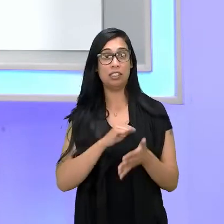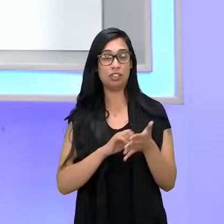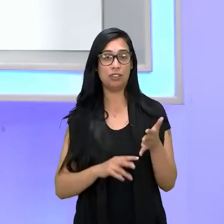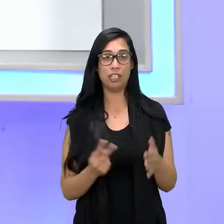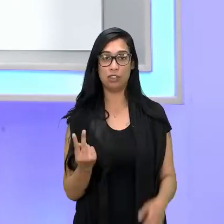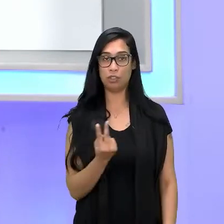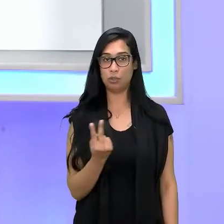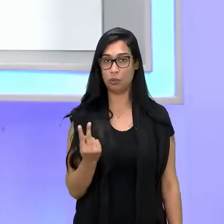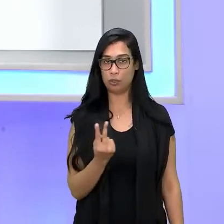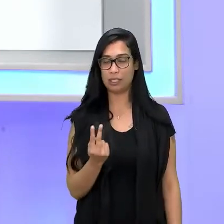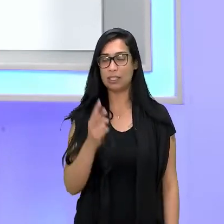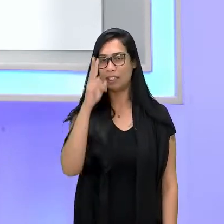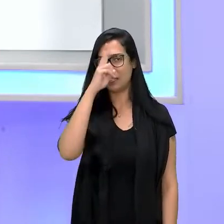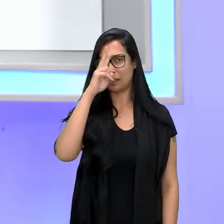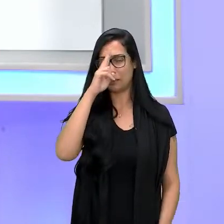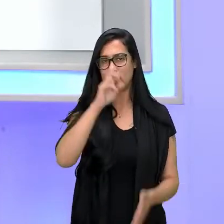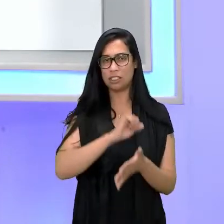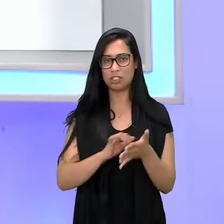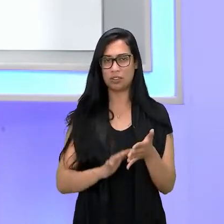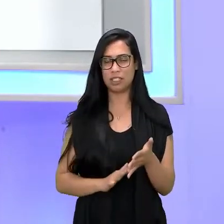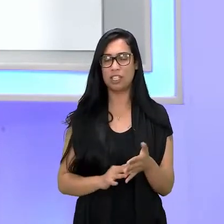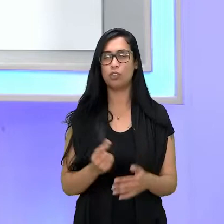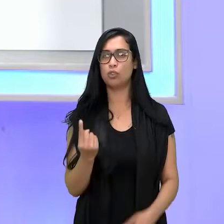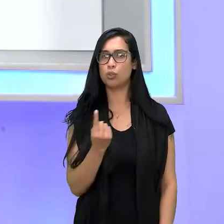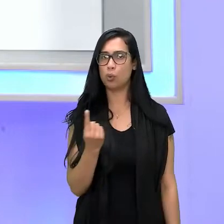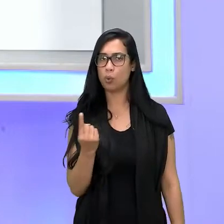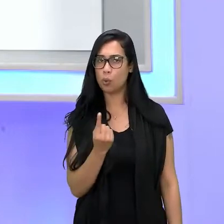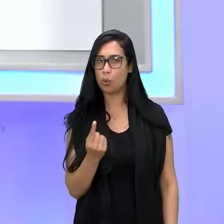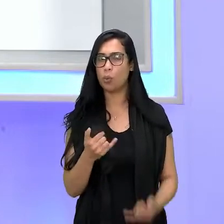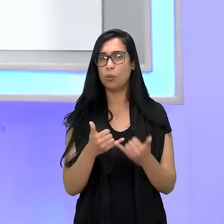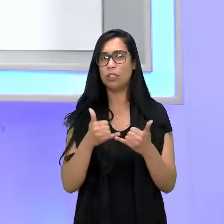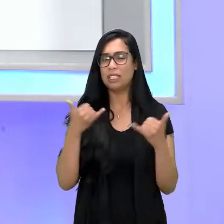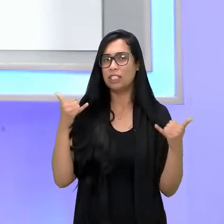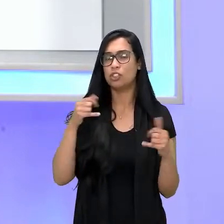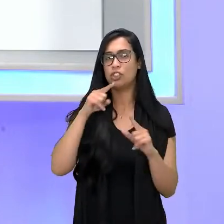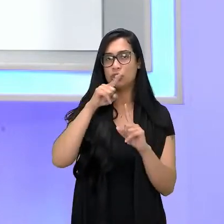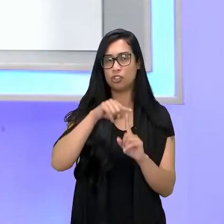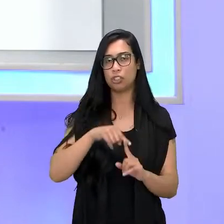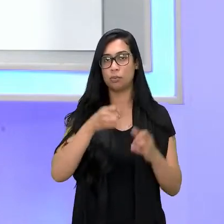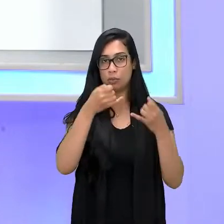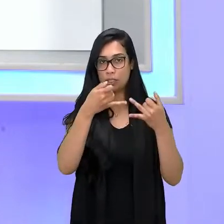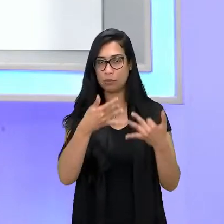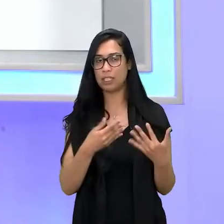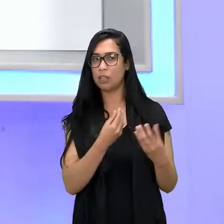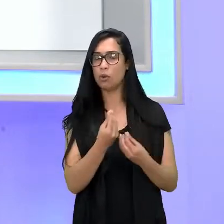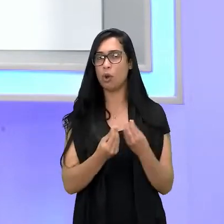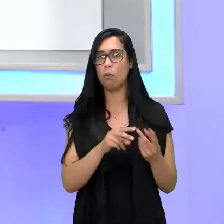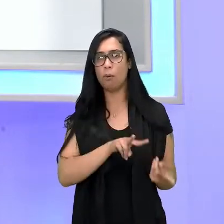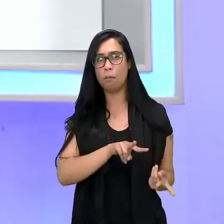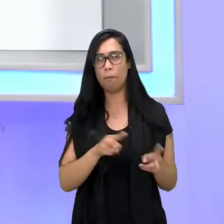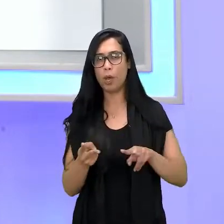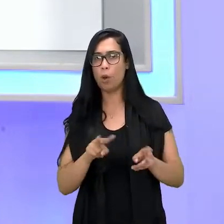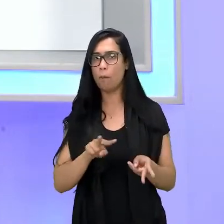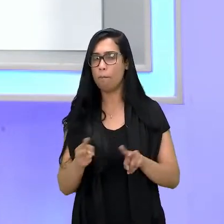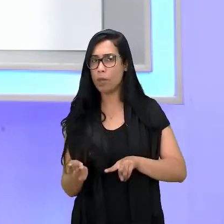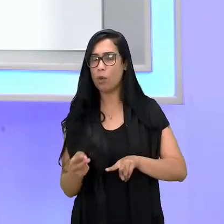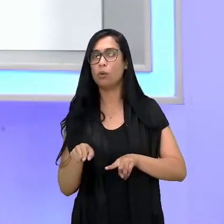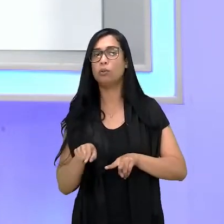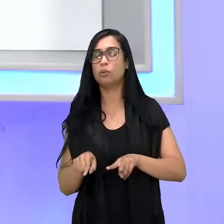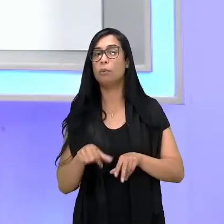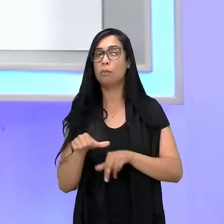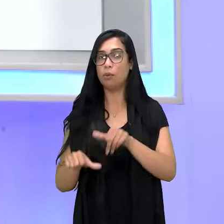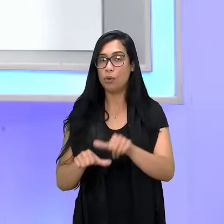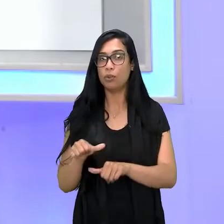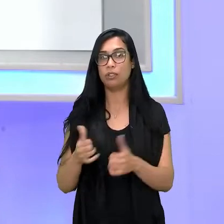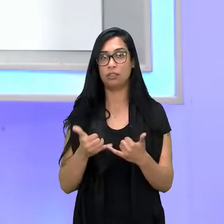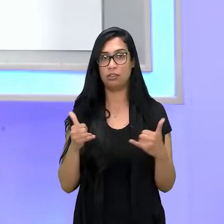na atividade 1 a gente falou dos tipos de energia, a gente definiu os tipos de transformações de energia, né? A gente